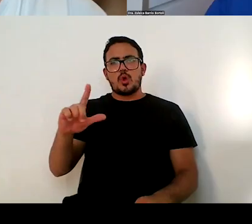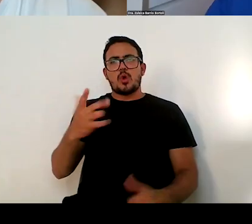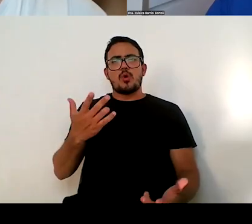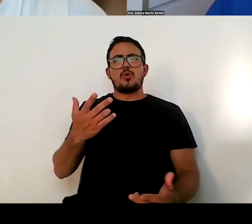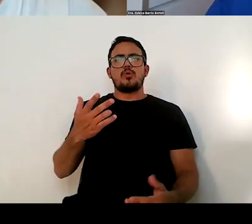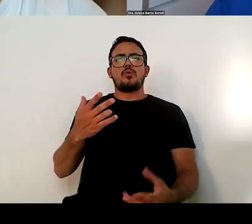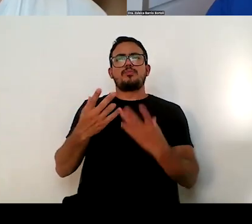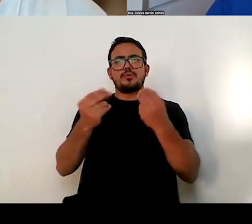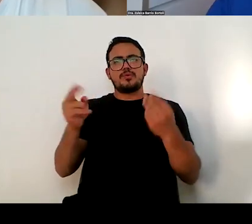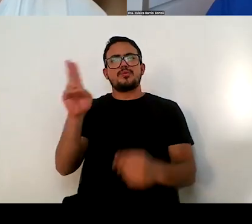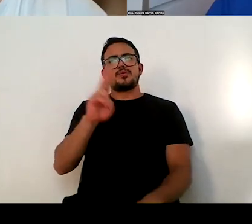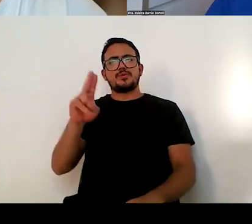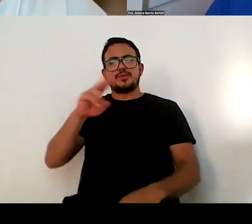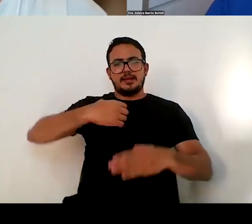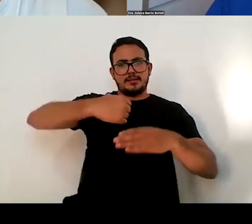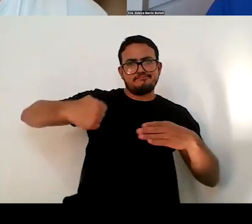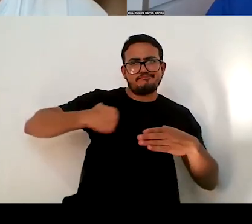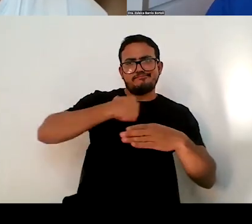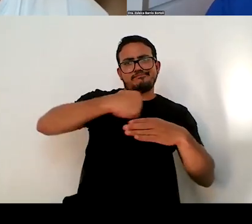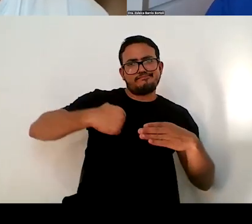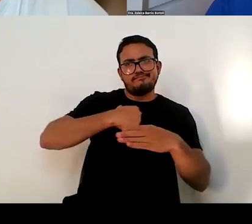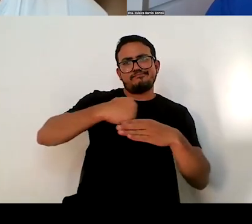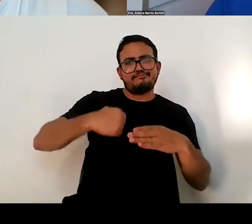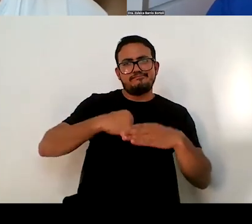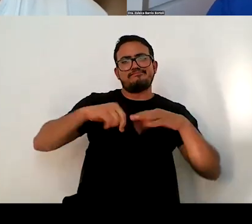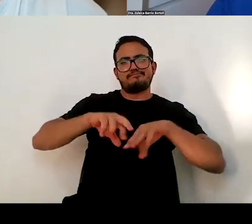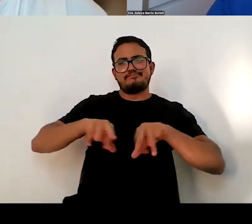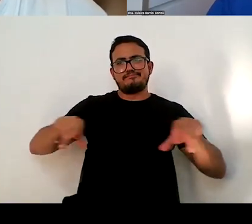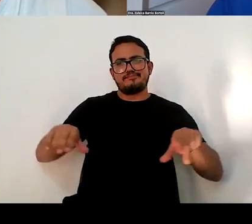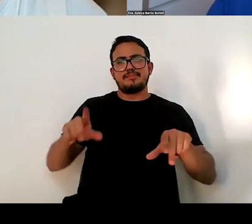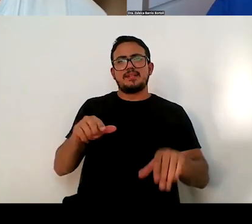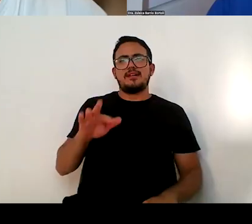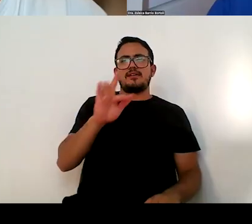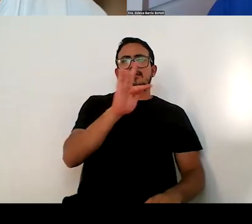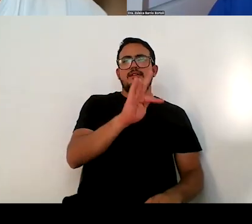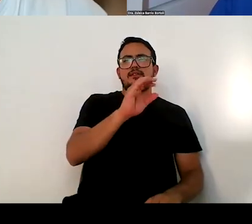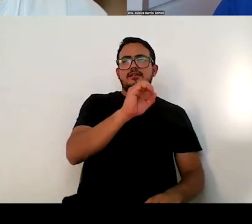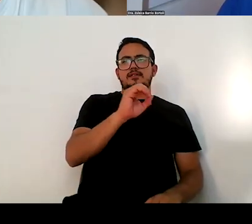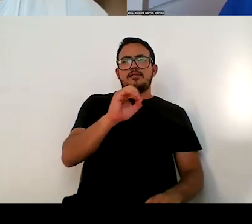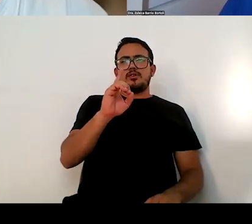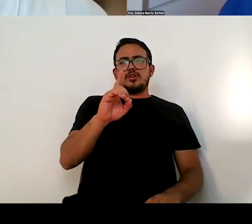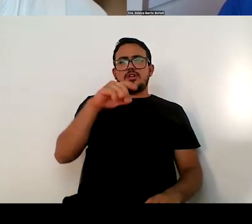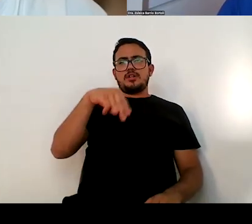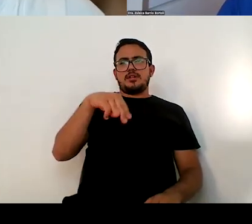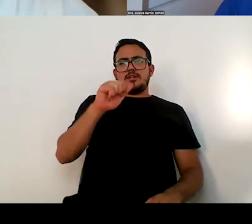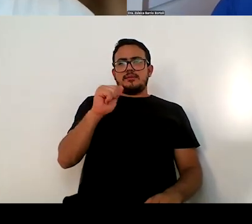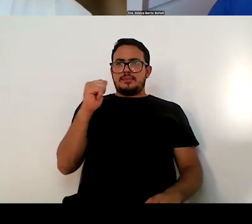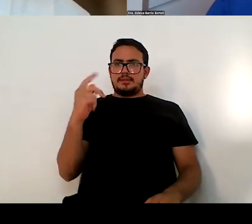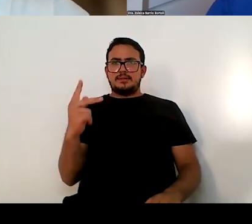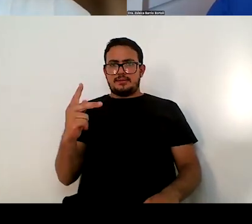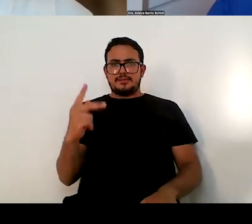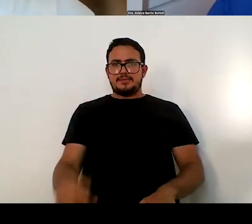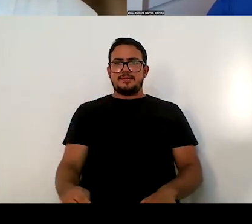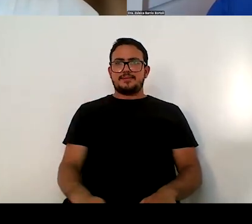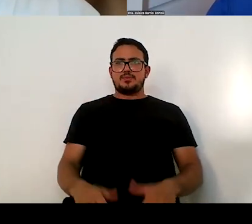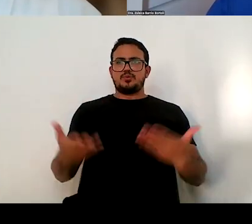Então faz parte do que a gente chama de food map, que são substâncias não absorvíveis e fermentáveis. Então